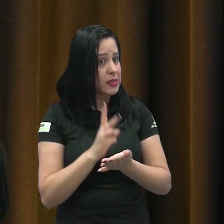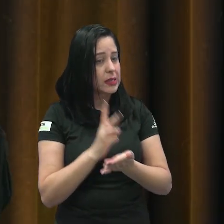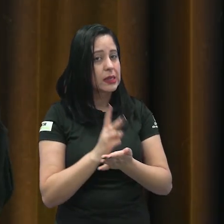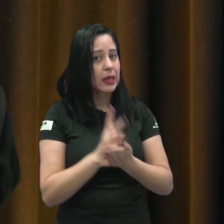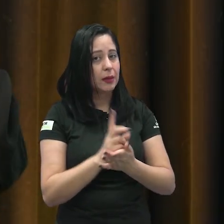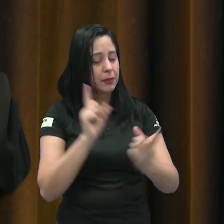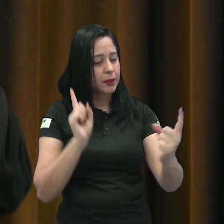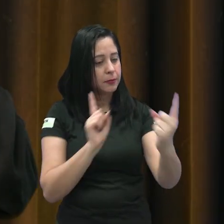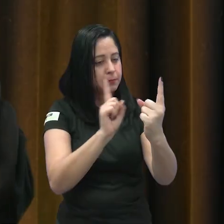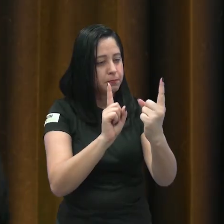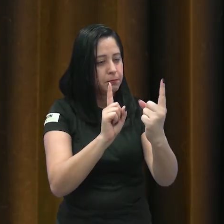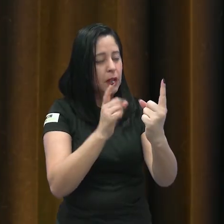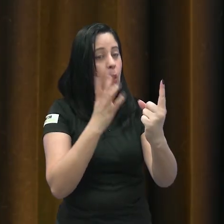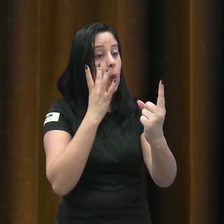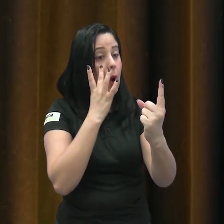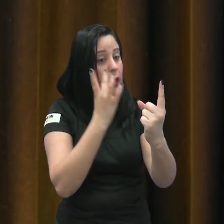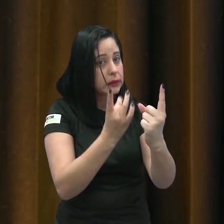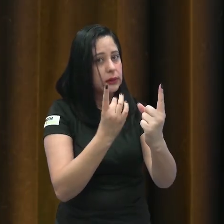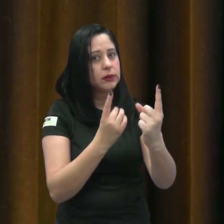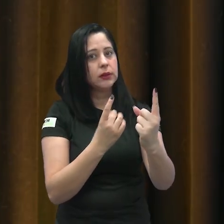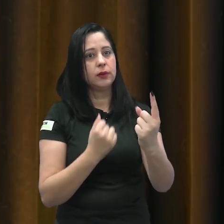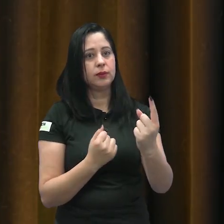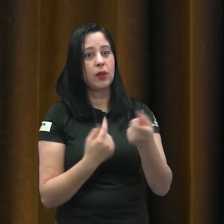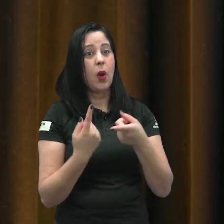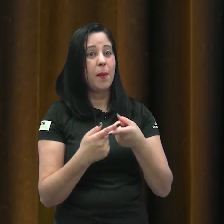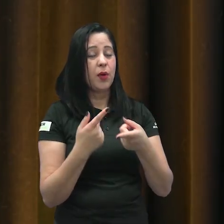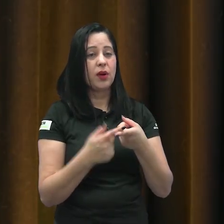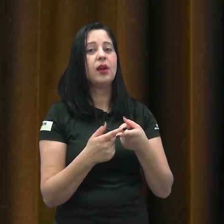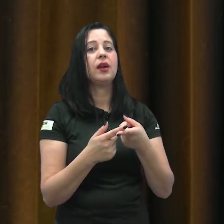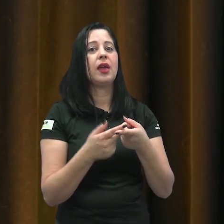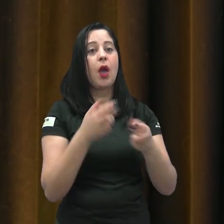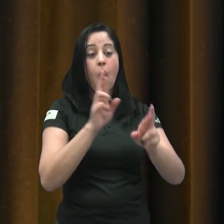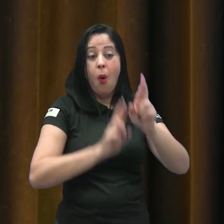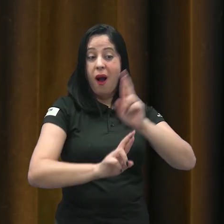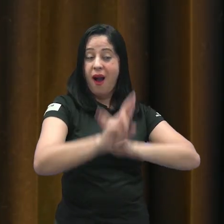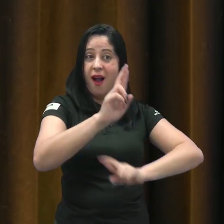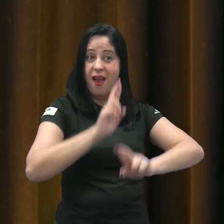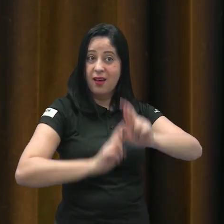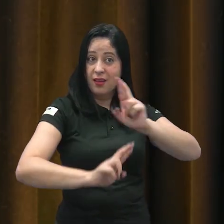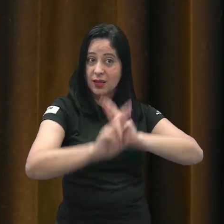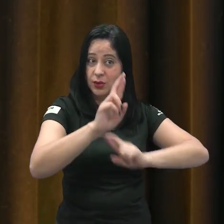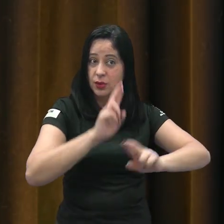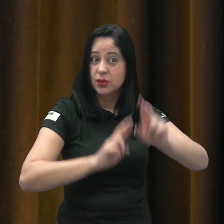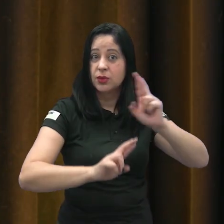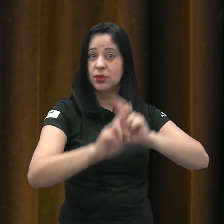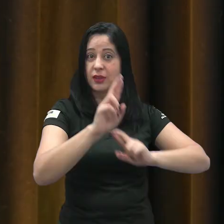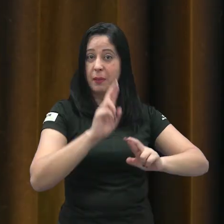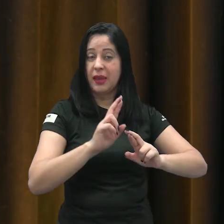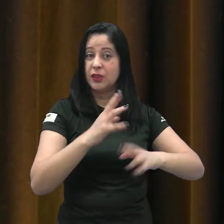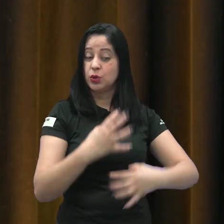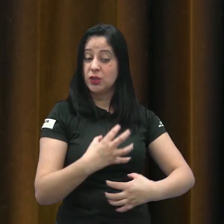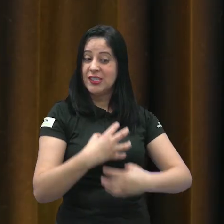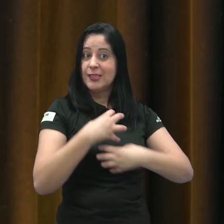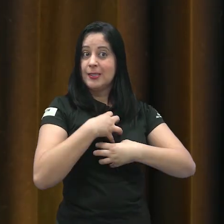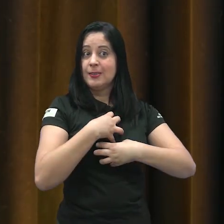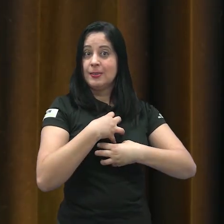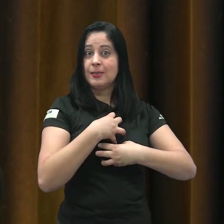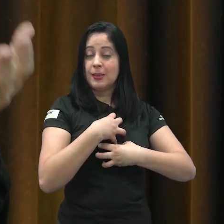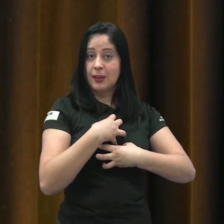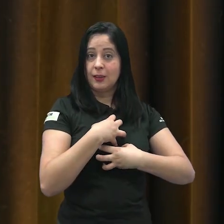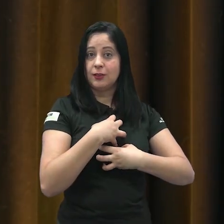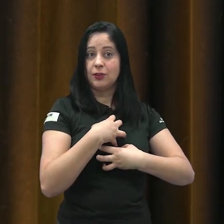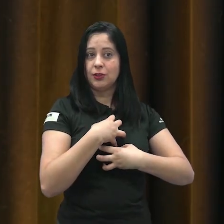porque como você se relaciona faz toda a diferença com como você se sente. Faz toda a diferença